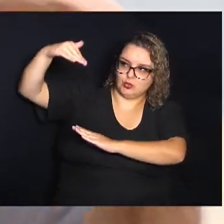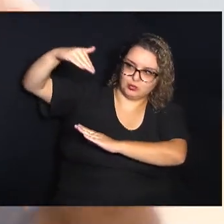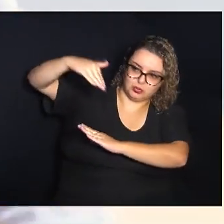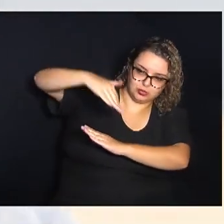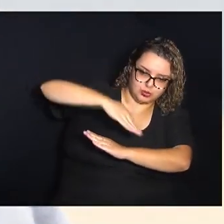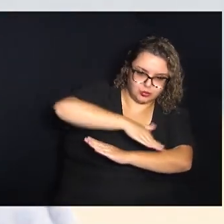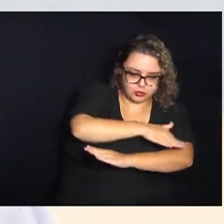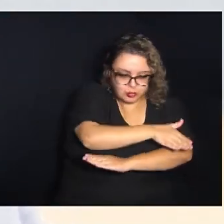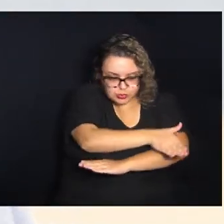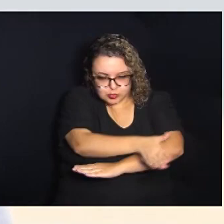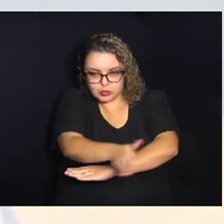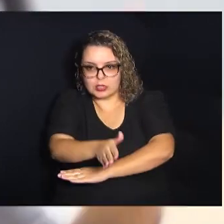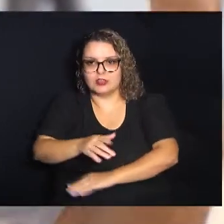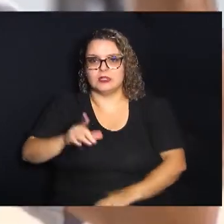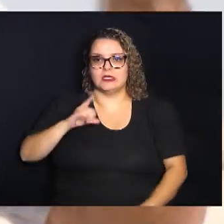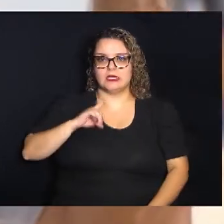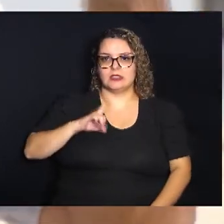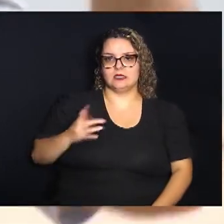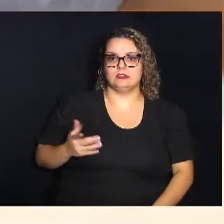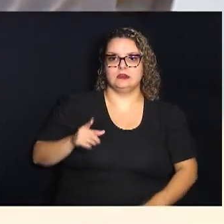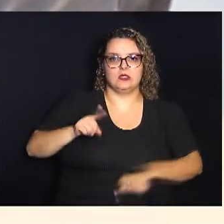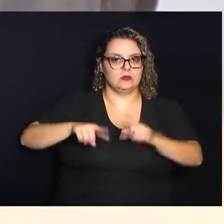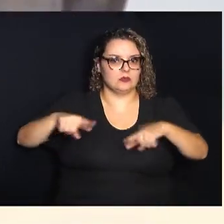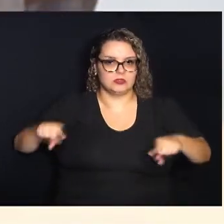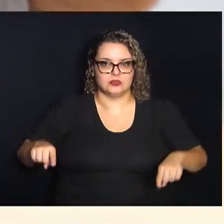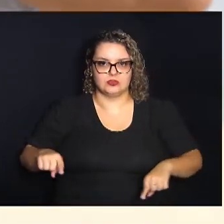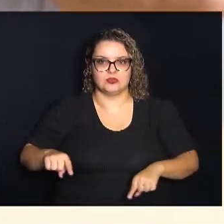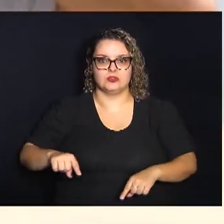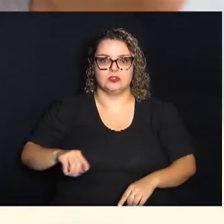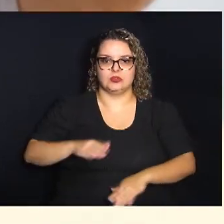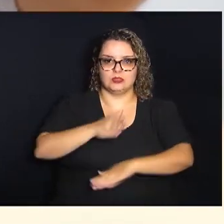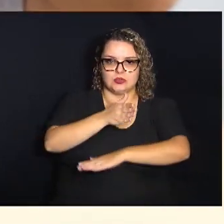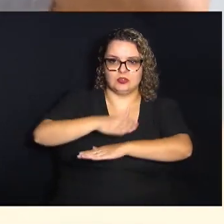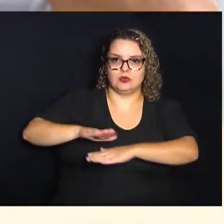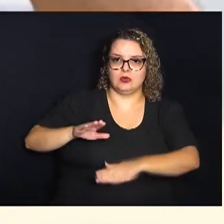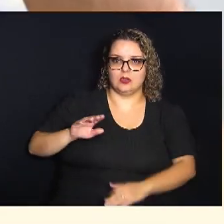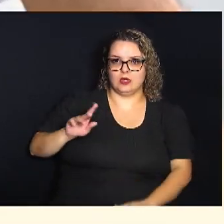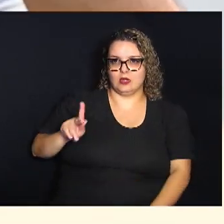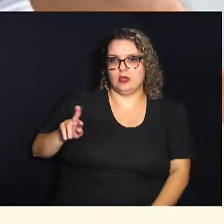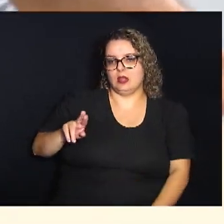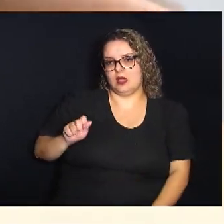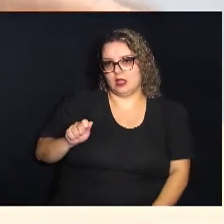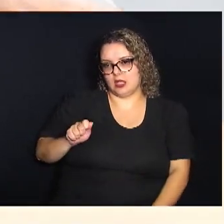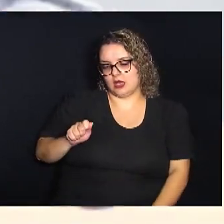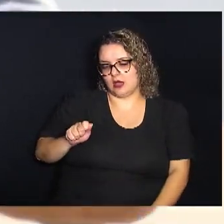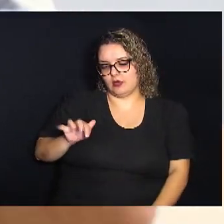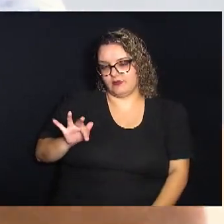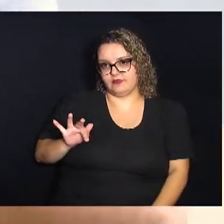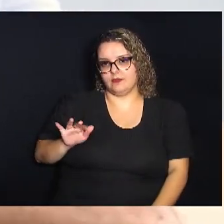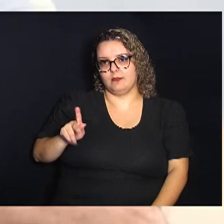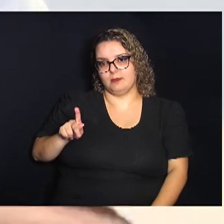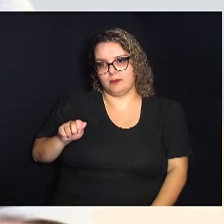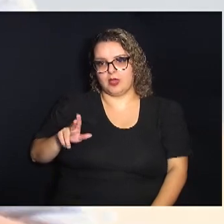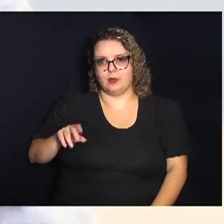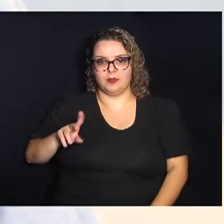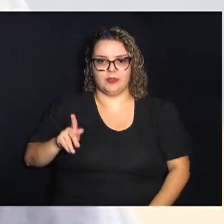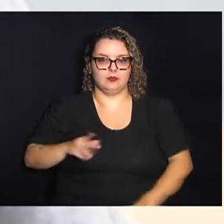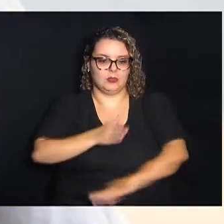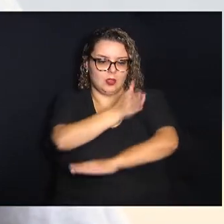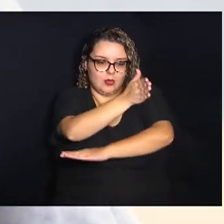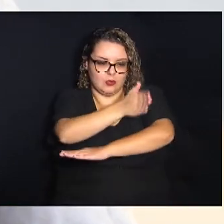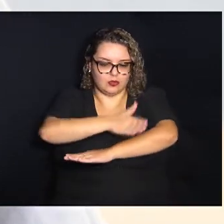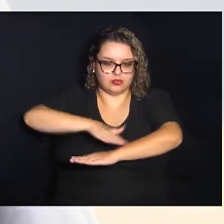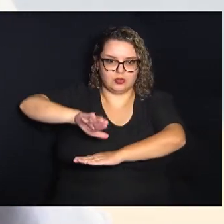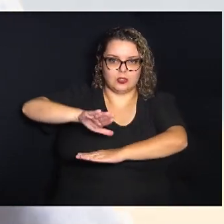E houve mesclas de pistas com o half pipe, que é a metade do U, com um bowl, que é a